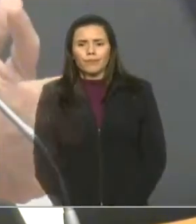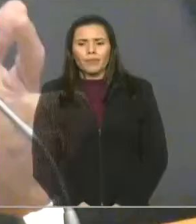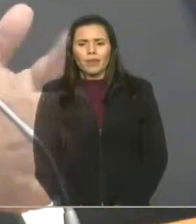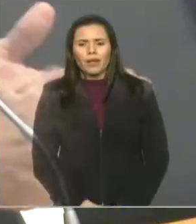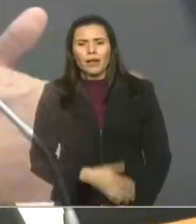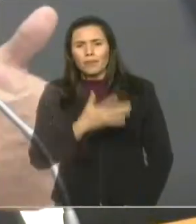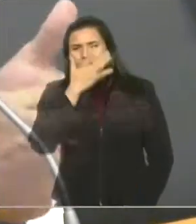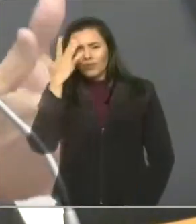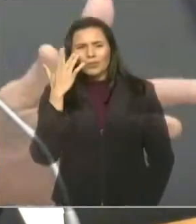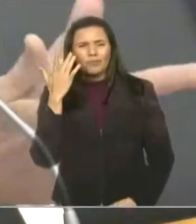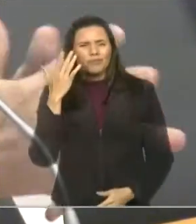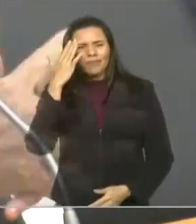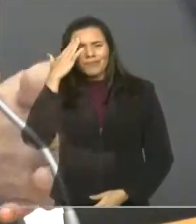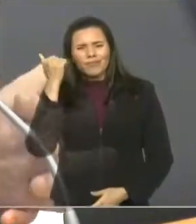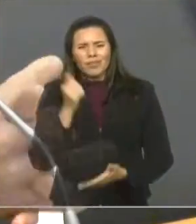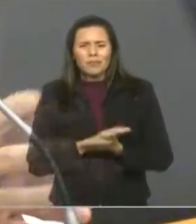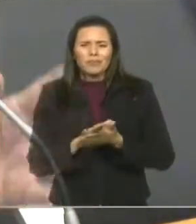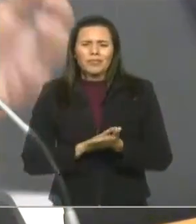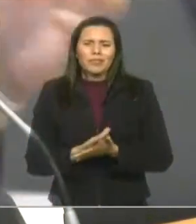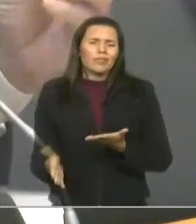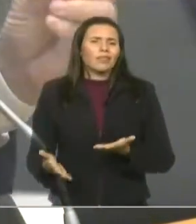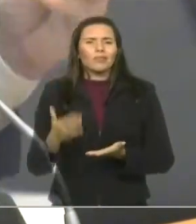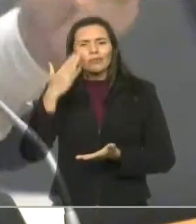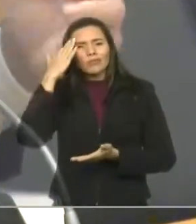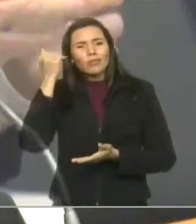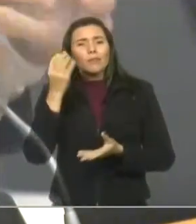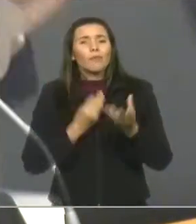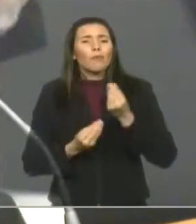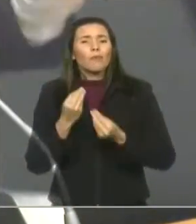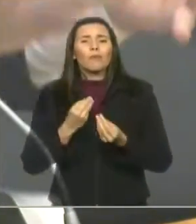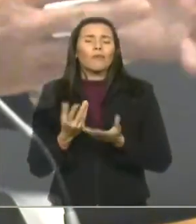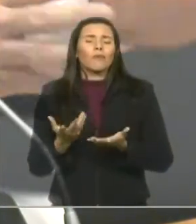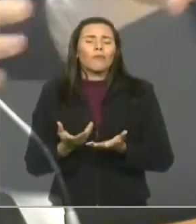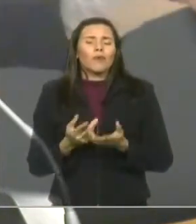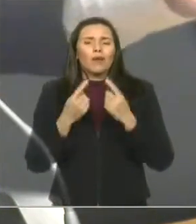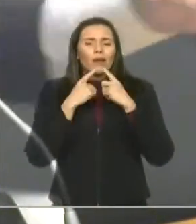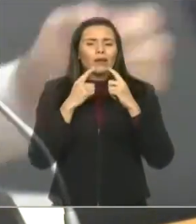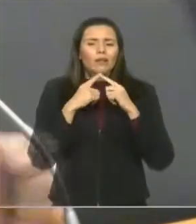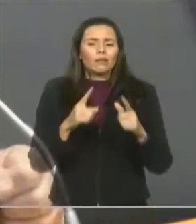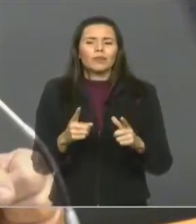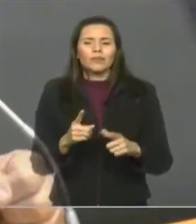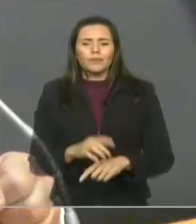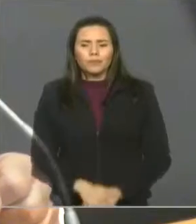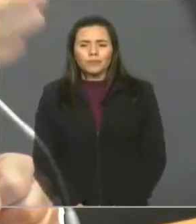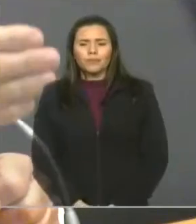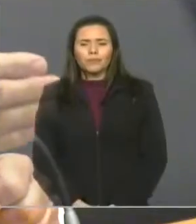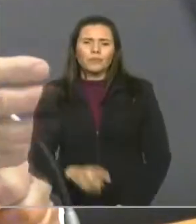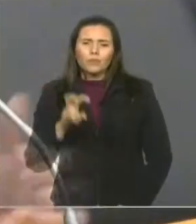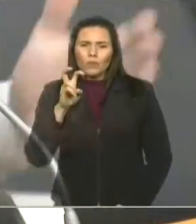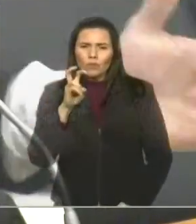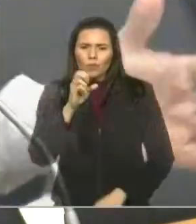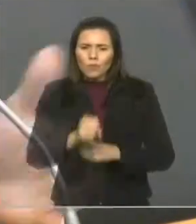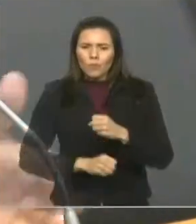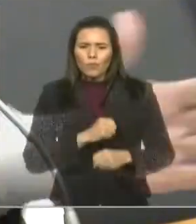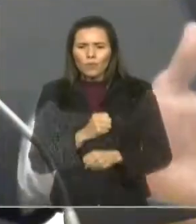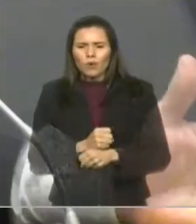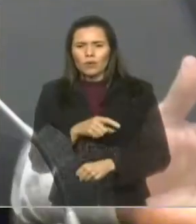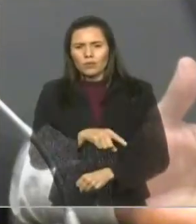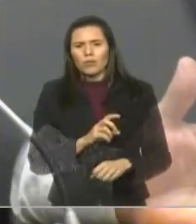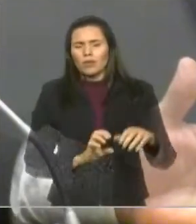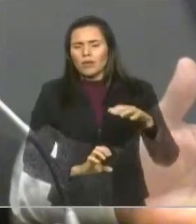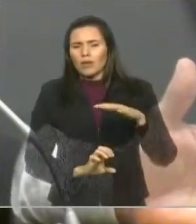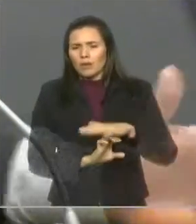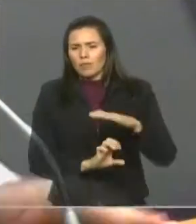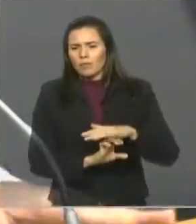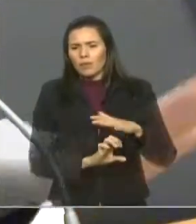sabe de nada, nem aonde reclamar, porque às vezes já venceu até o tempo dos 5 anos que ela conjugou. A empresa, quando entrega